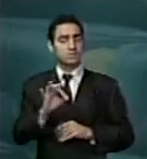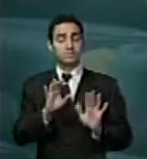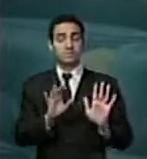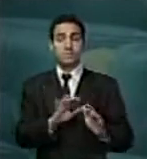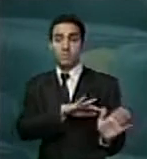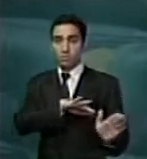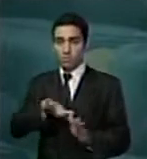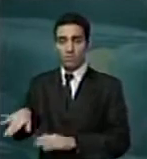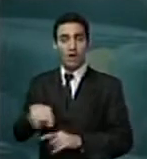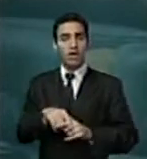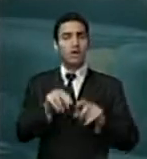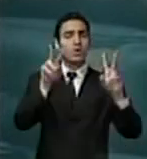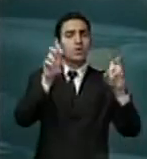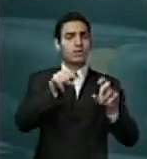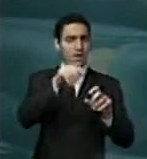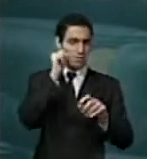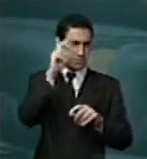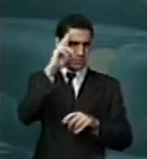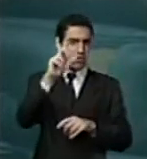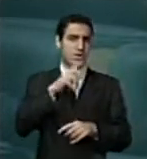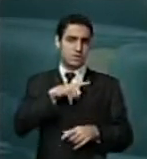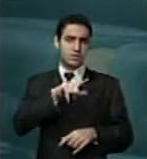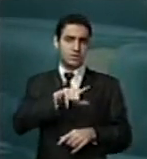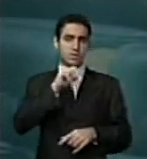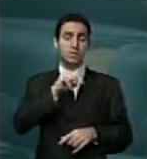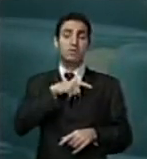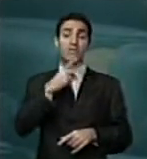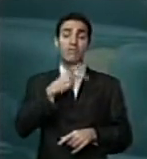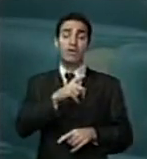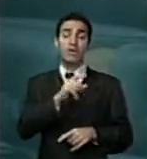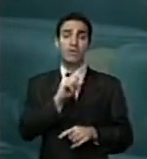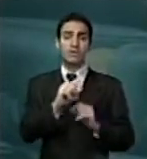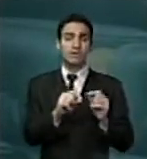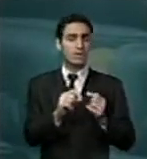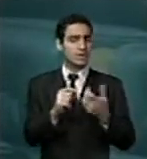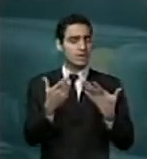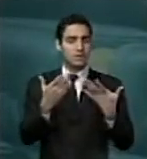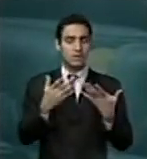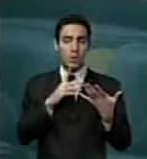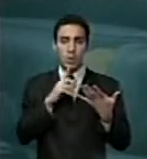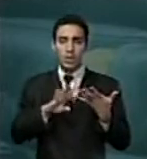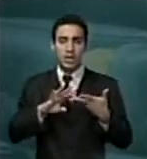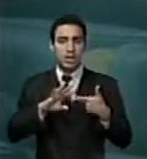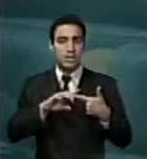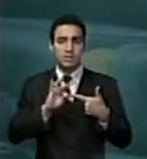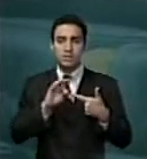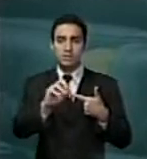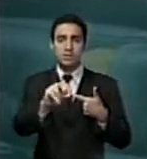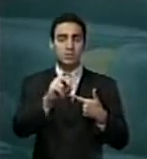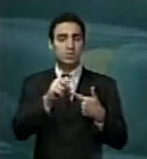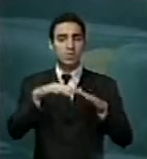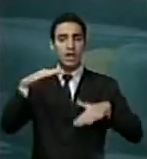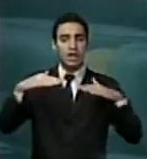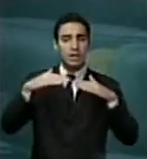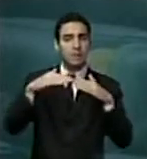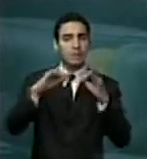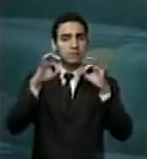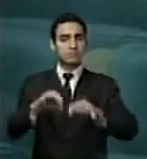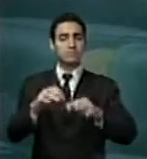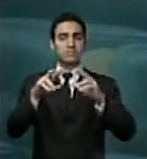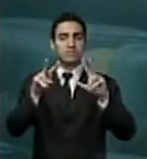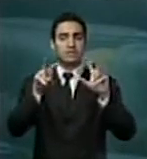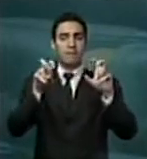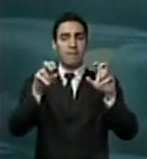tema escolhido por Vossa Excelência, quando trata de maneira tão habilidosa e tão equilibrada a respeito do